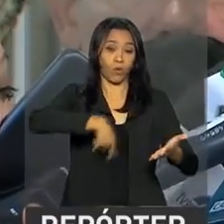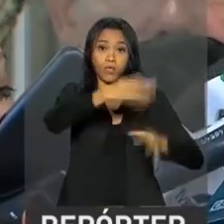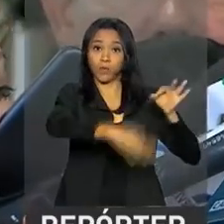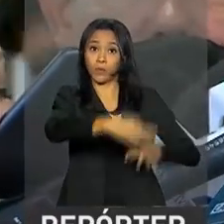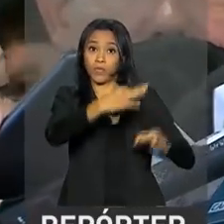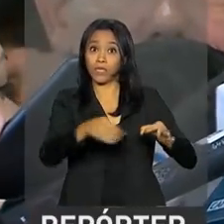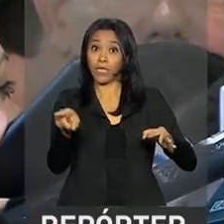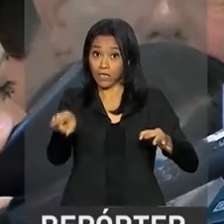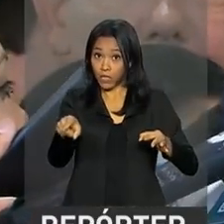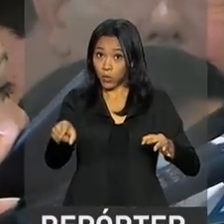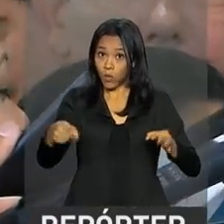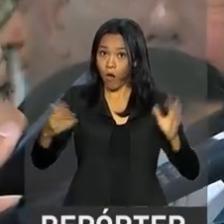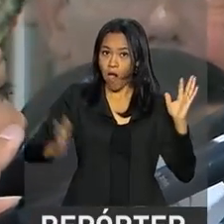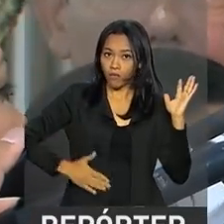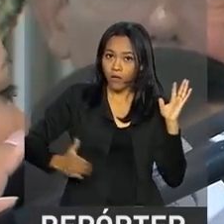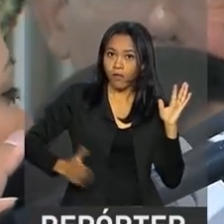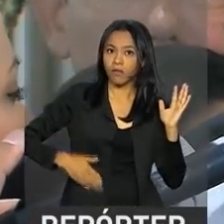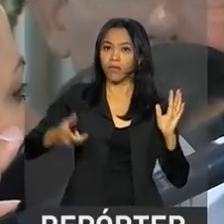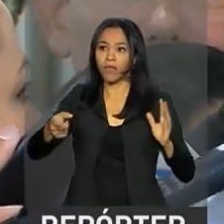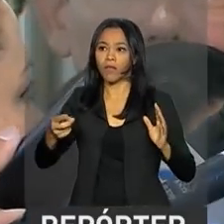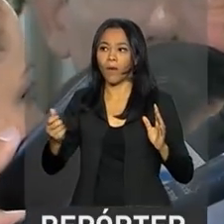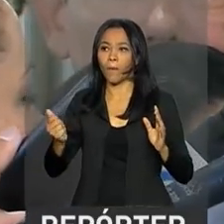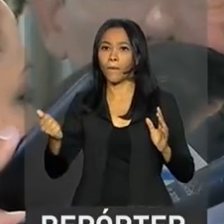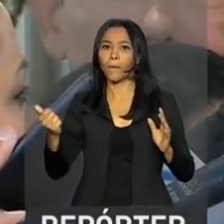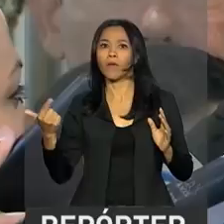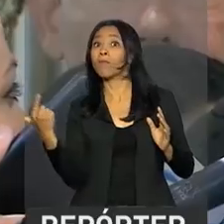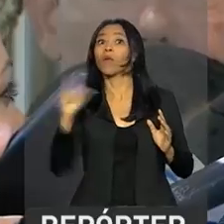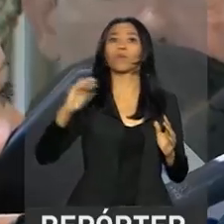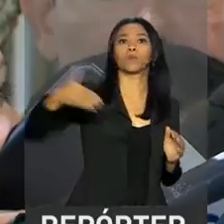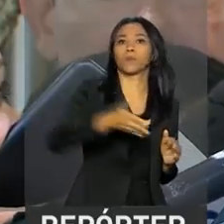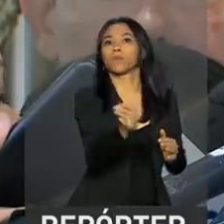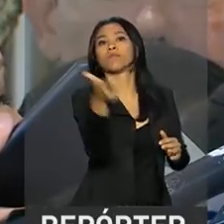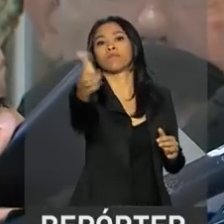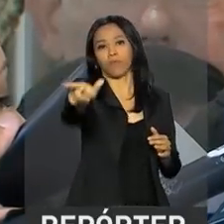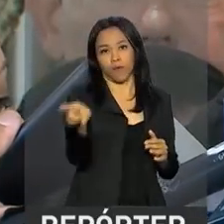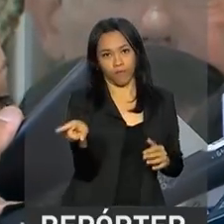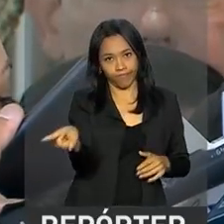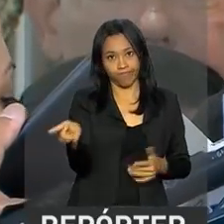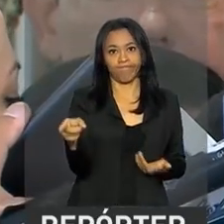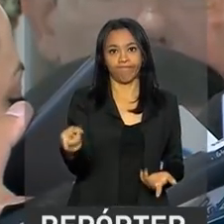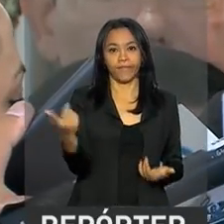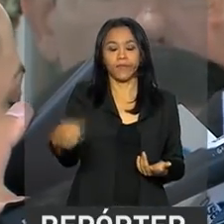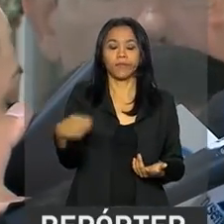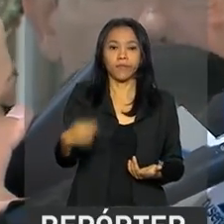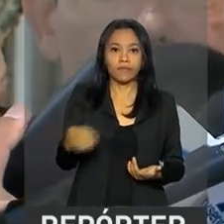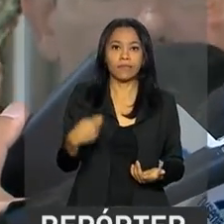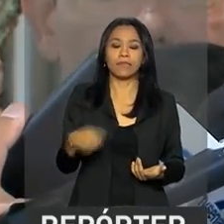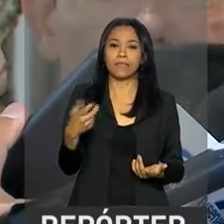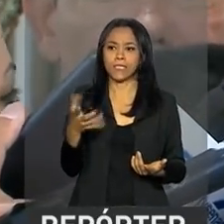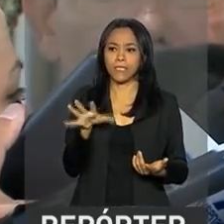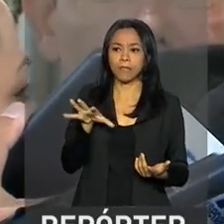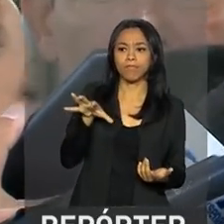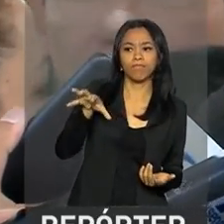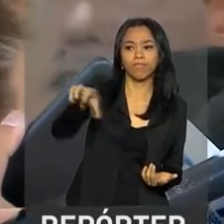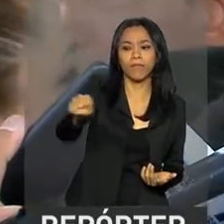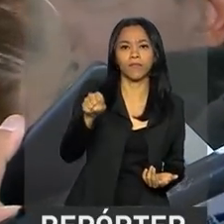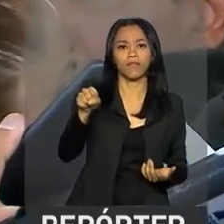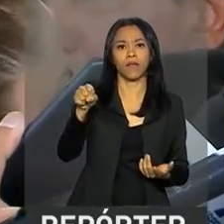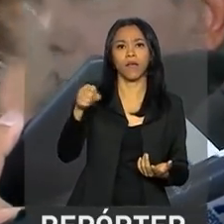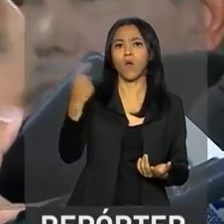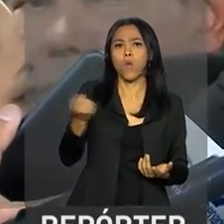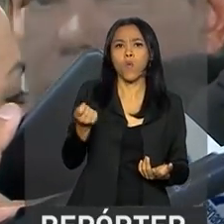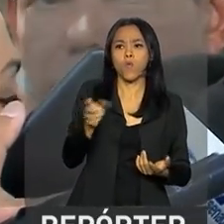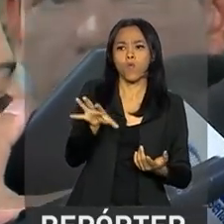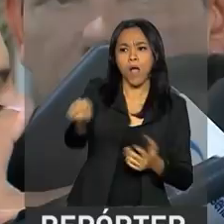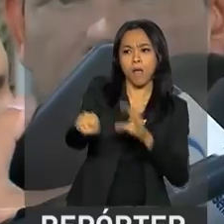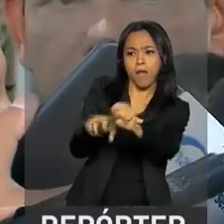né então você precisa ter algo que é exatamente um mandado de busca e apreensão de captura coletiva que já existiu que já foi feito em outras